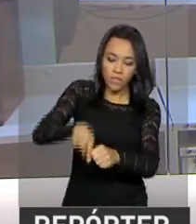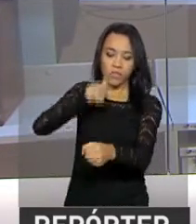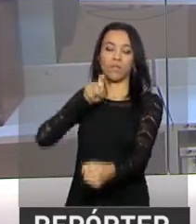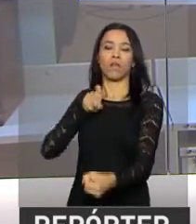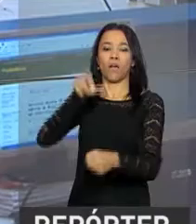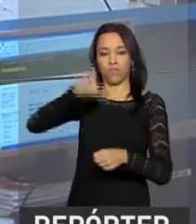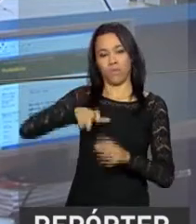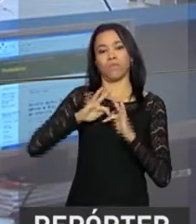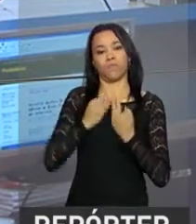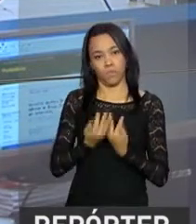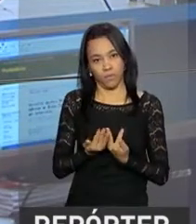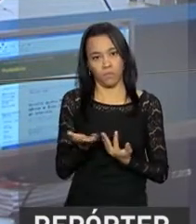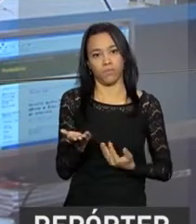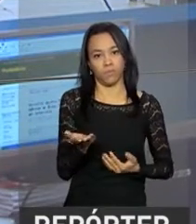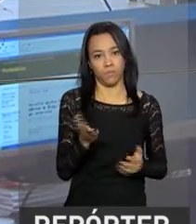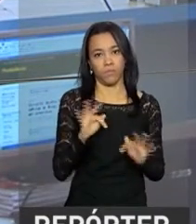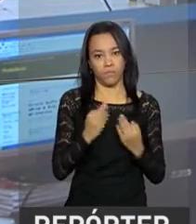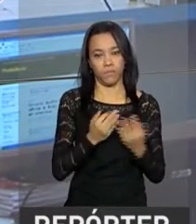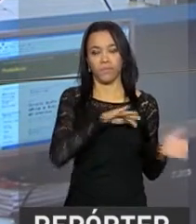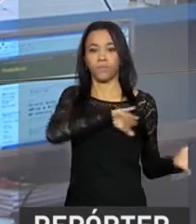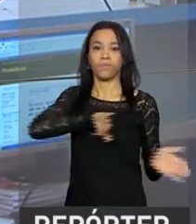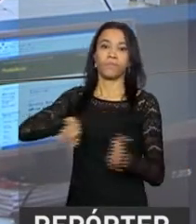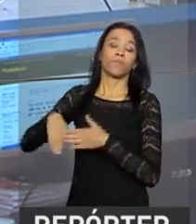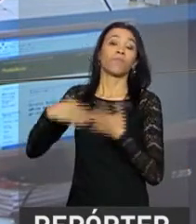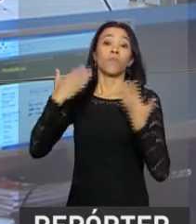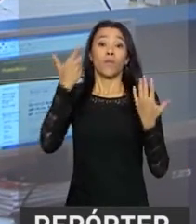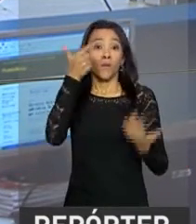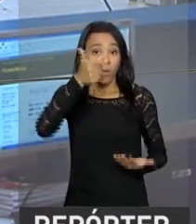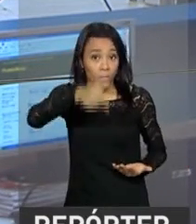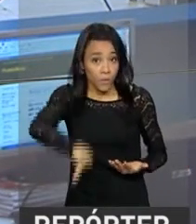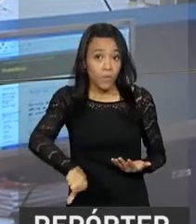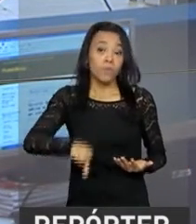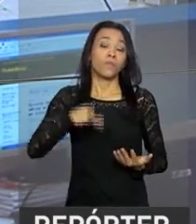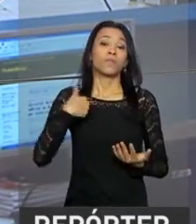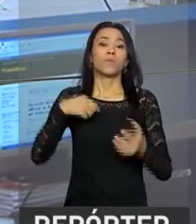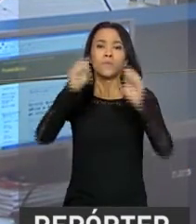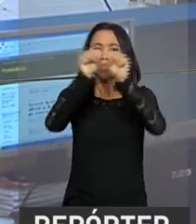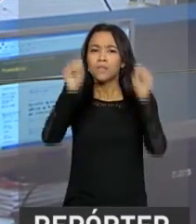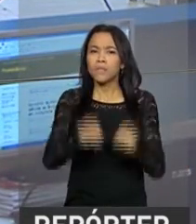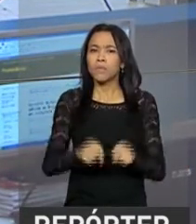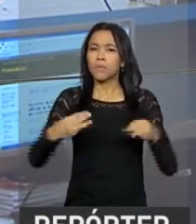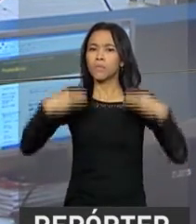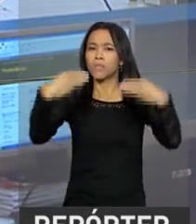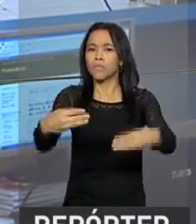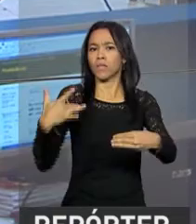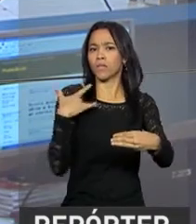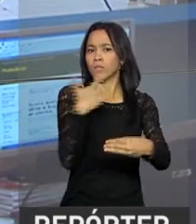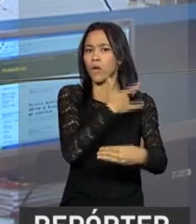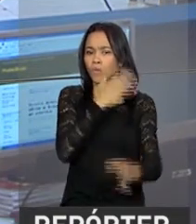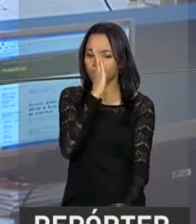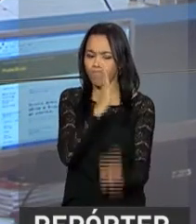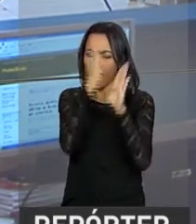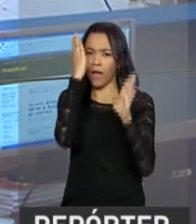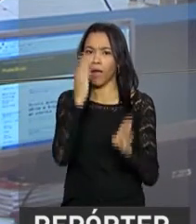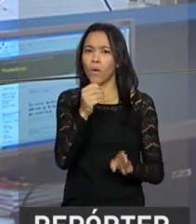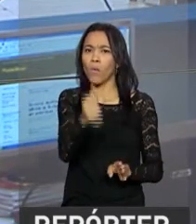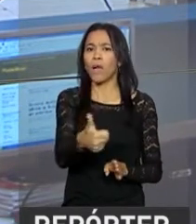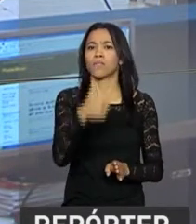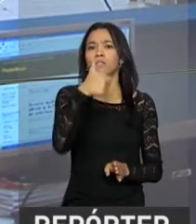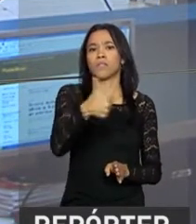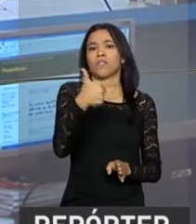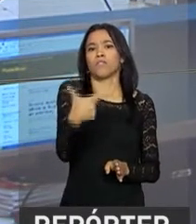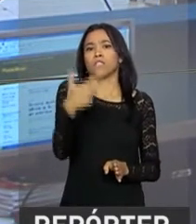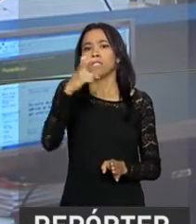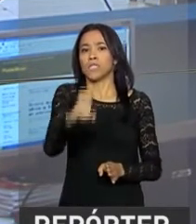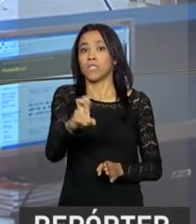do programa e uma integração de sistemas fez com que o ministério da saúde identificar se quase 125